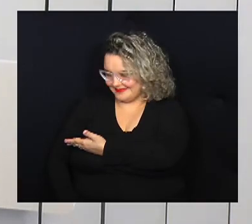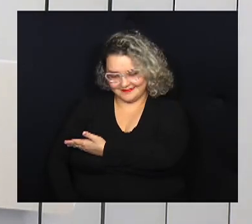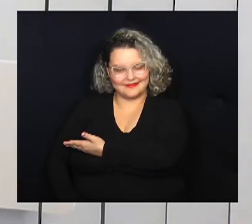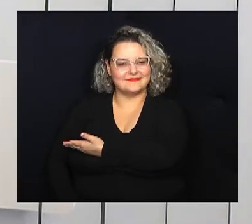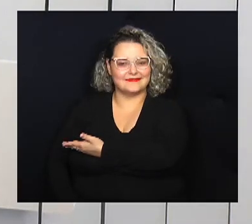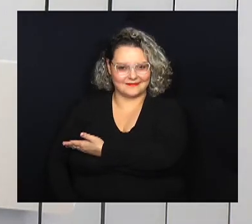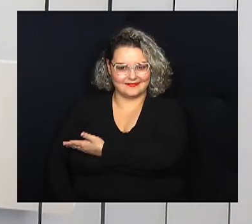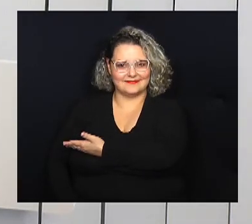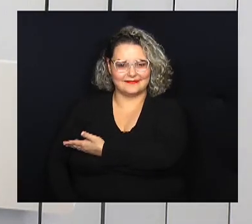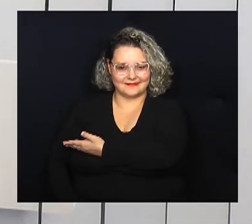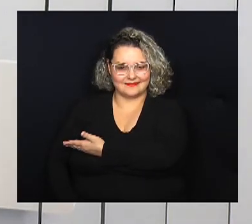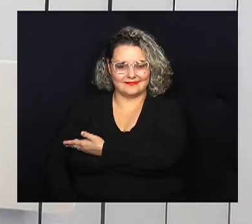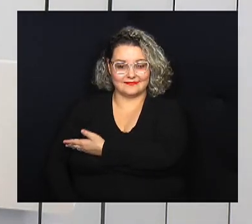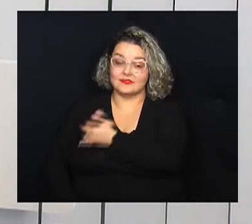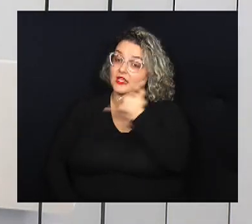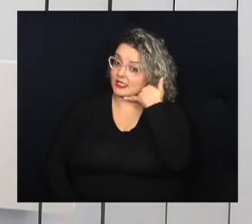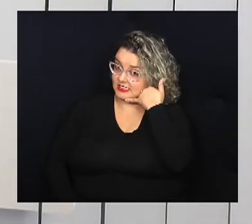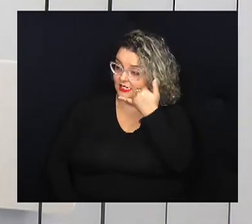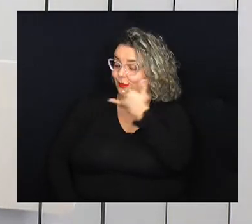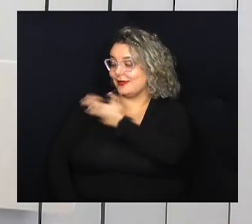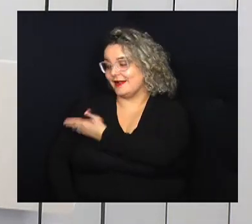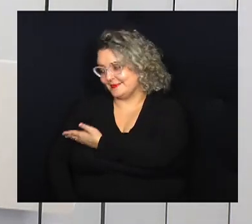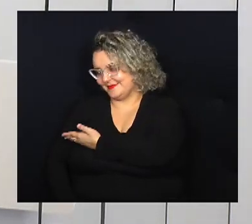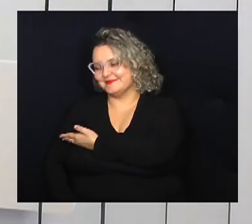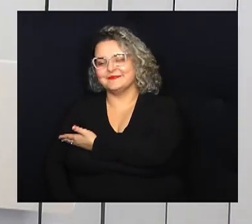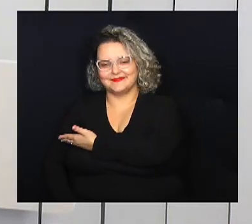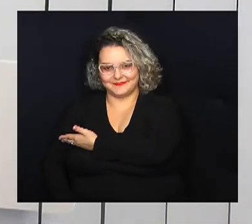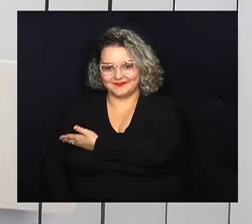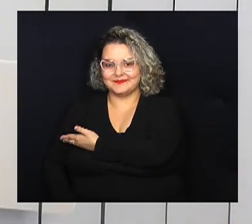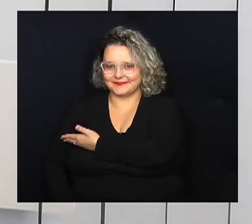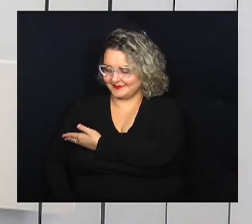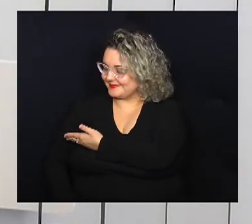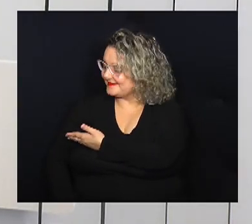3772-9699 e tem um celular também, um número, hein?